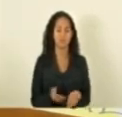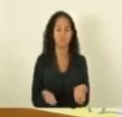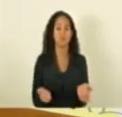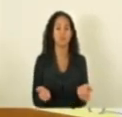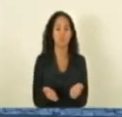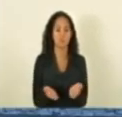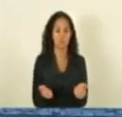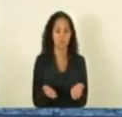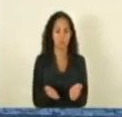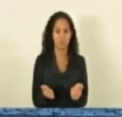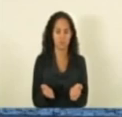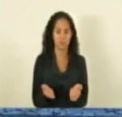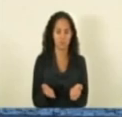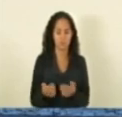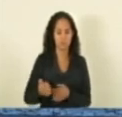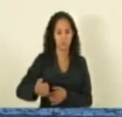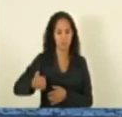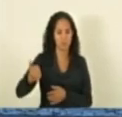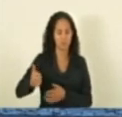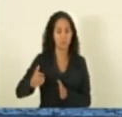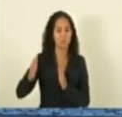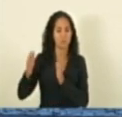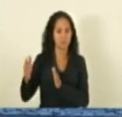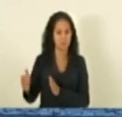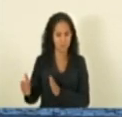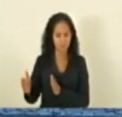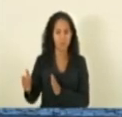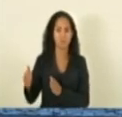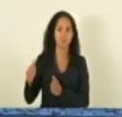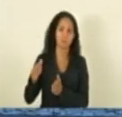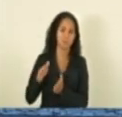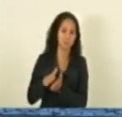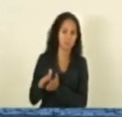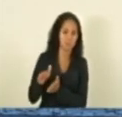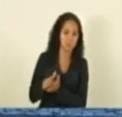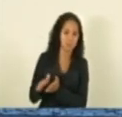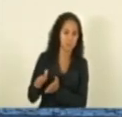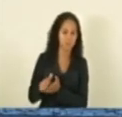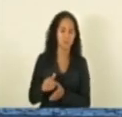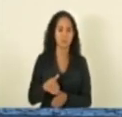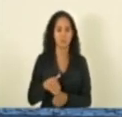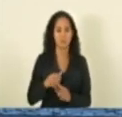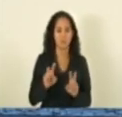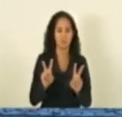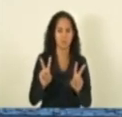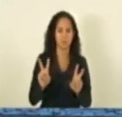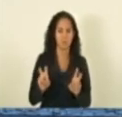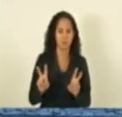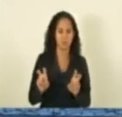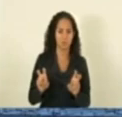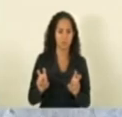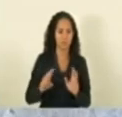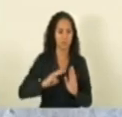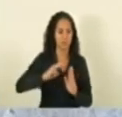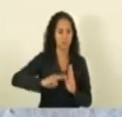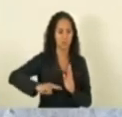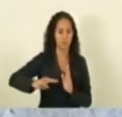Passamos a primeira fase do expediente para simples despacho. Não há matérias a serem